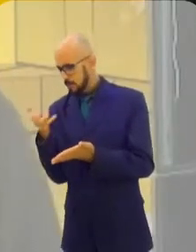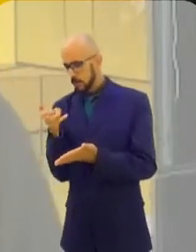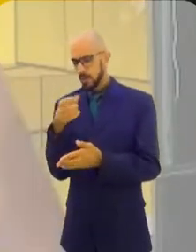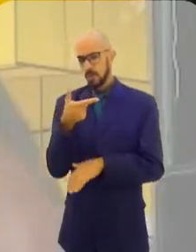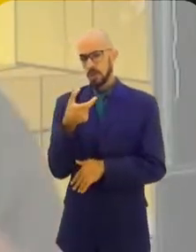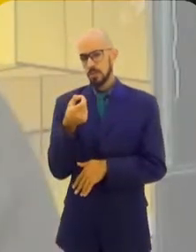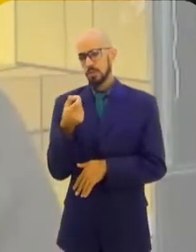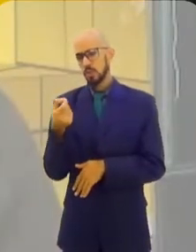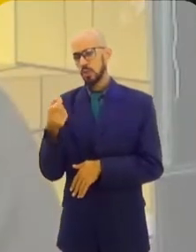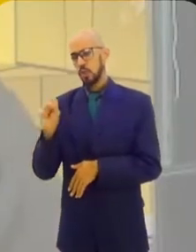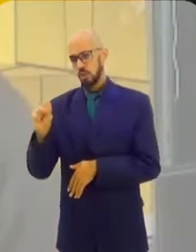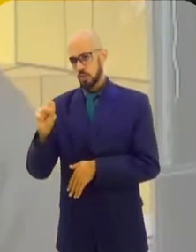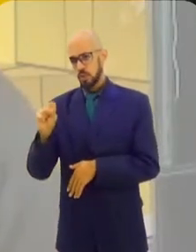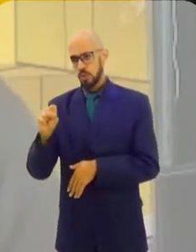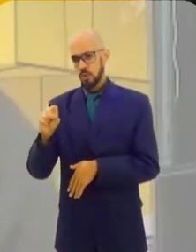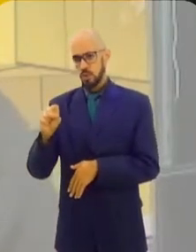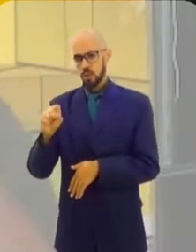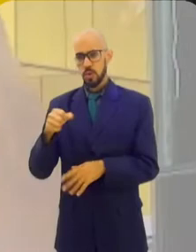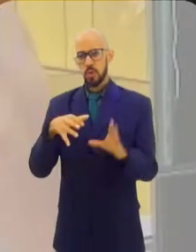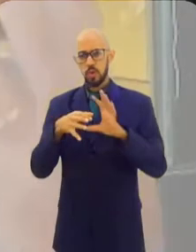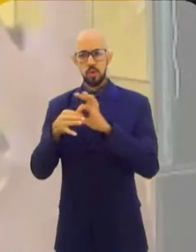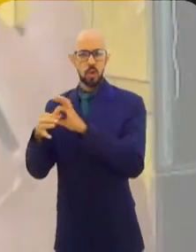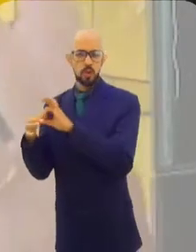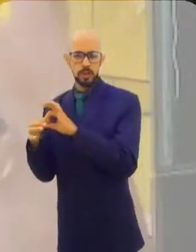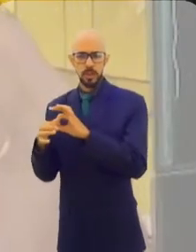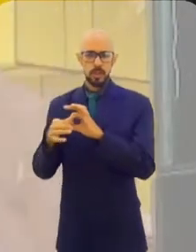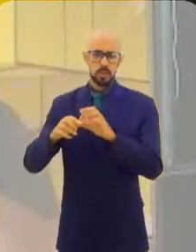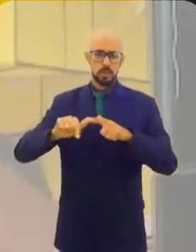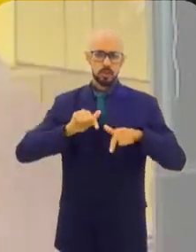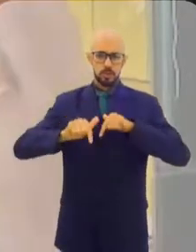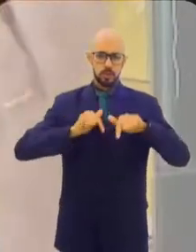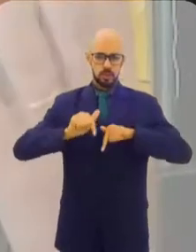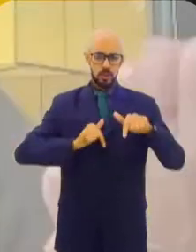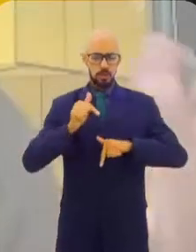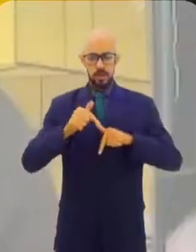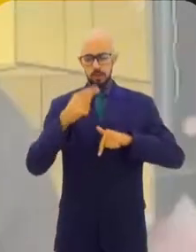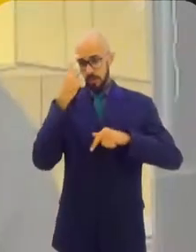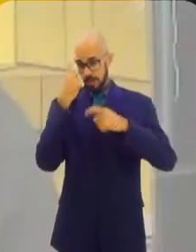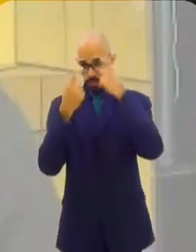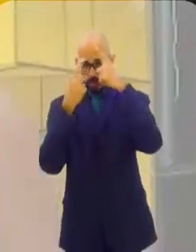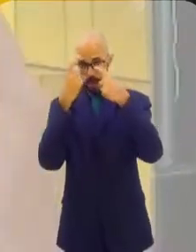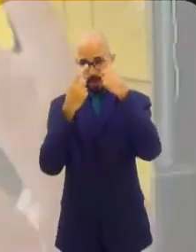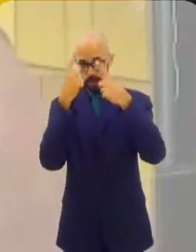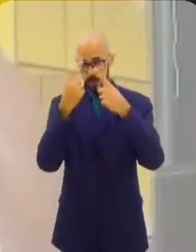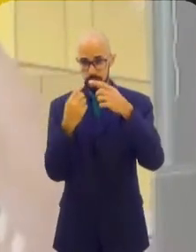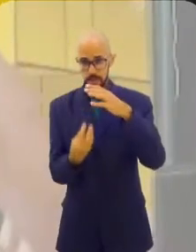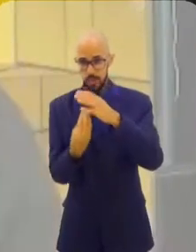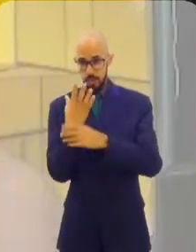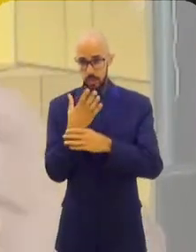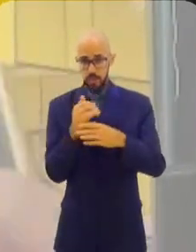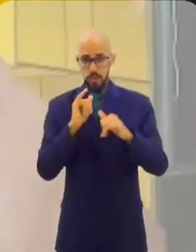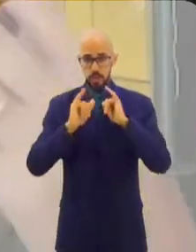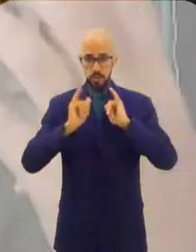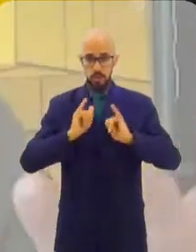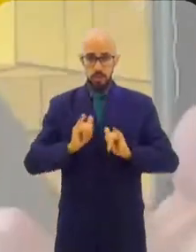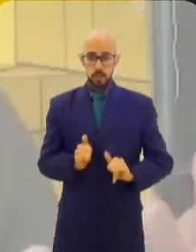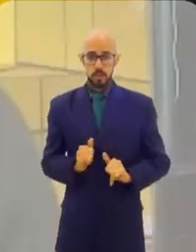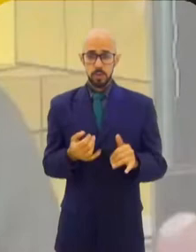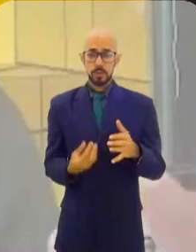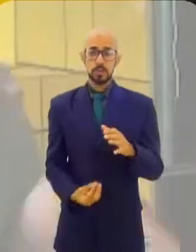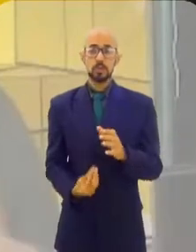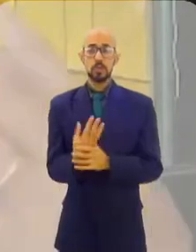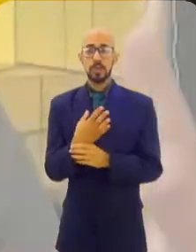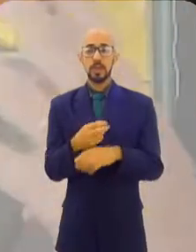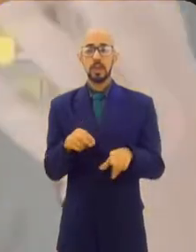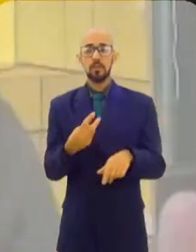a com escopo de atividades que a partir das ideias e da criatividade gera um